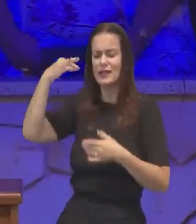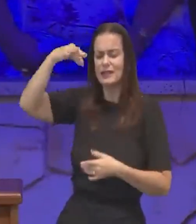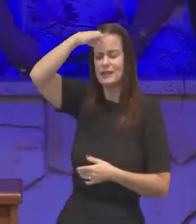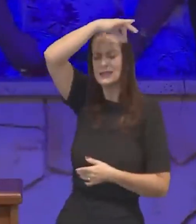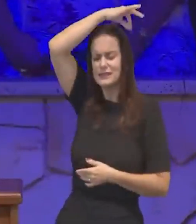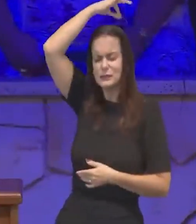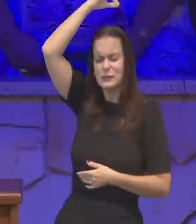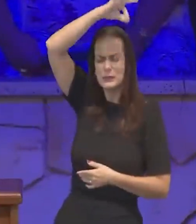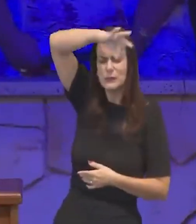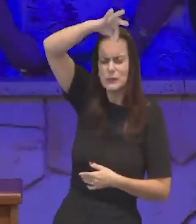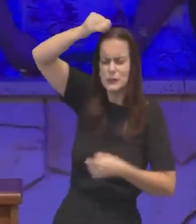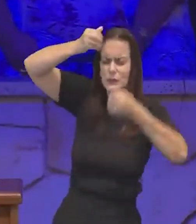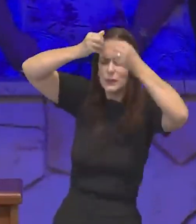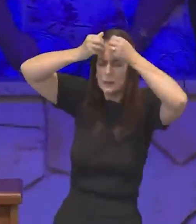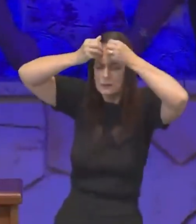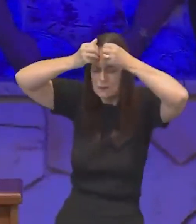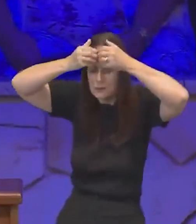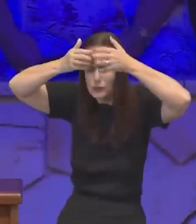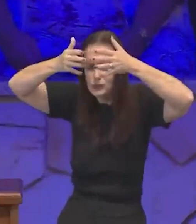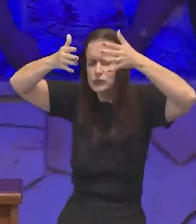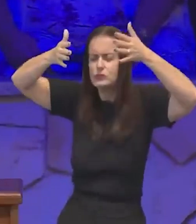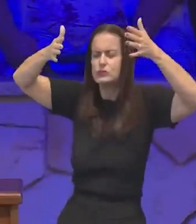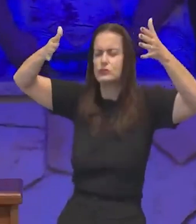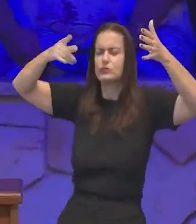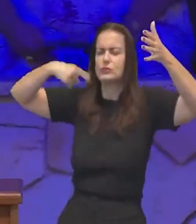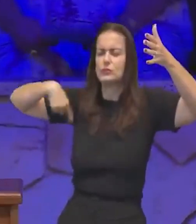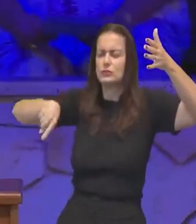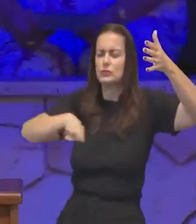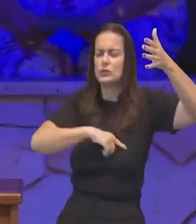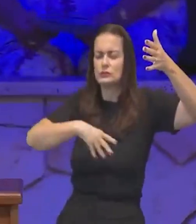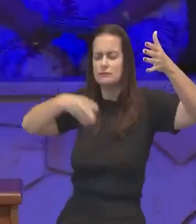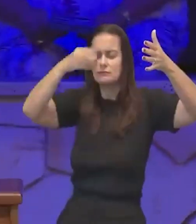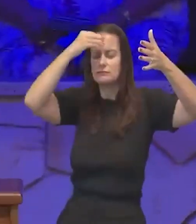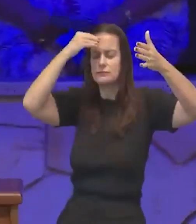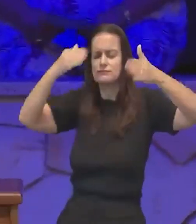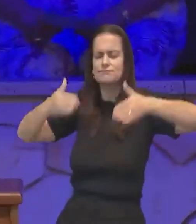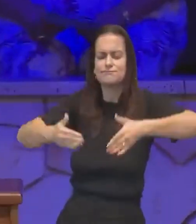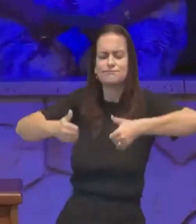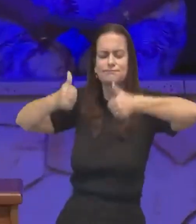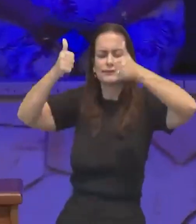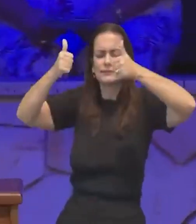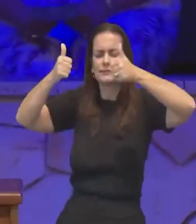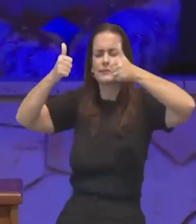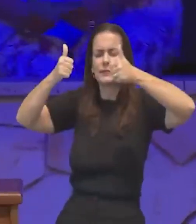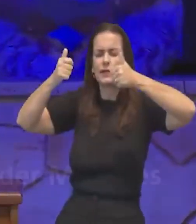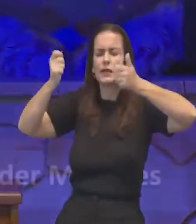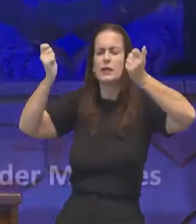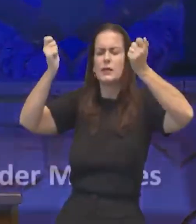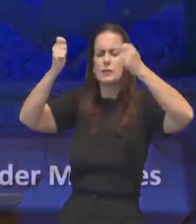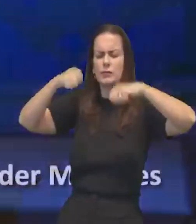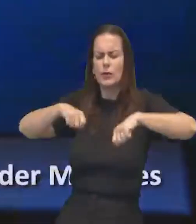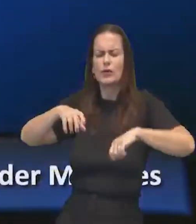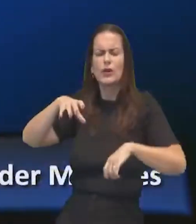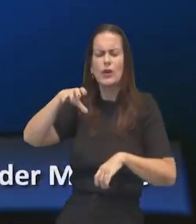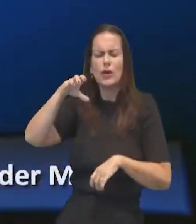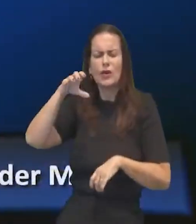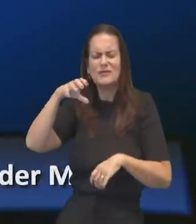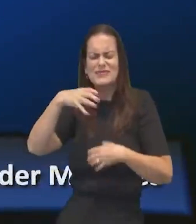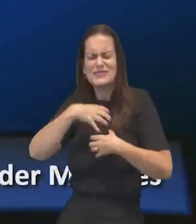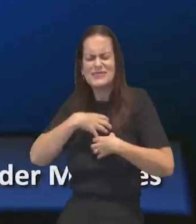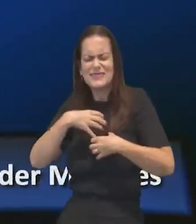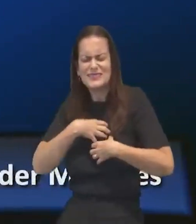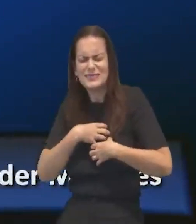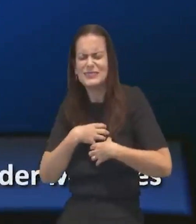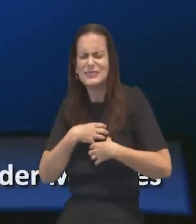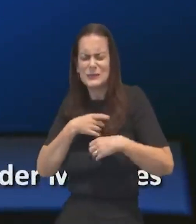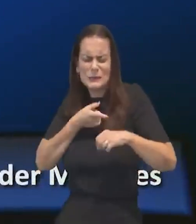Espírito Santo ilumine o nosso entendimento, para que essa palavra, uma vez ouvida,